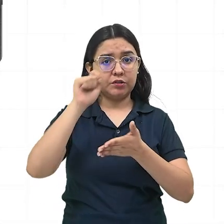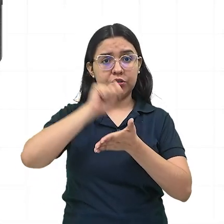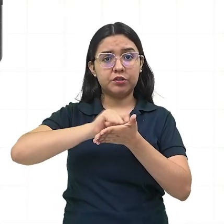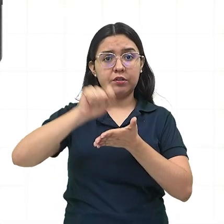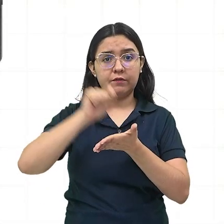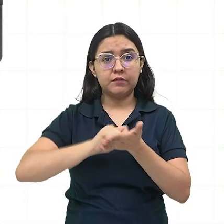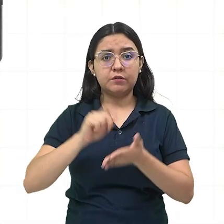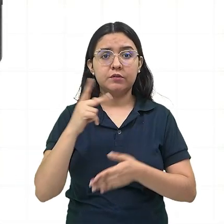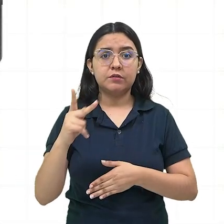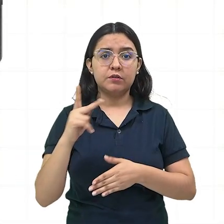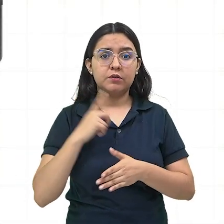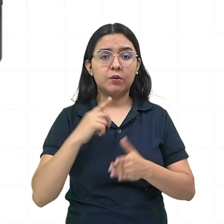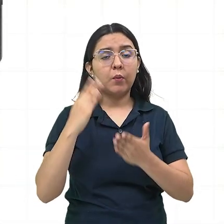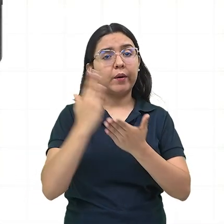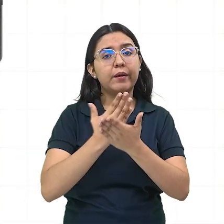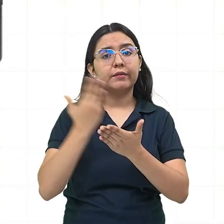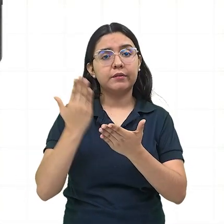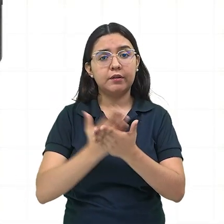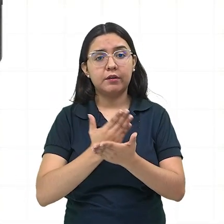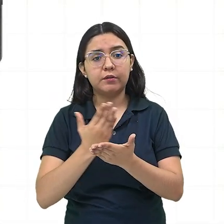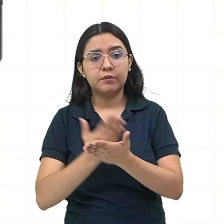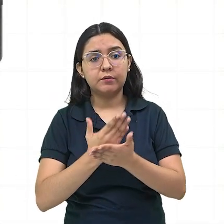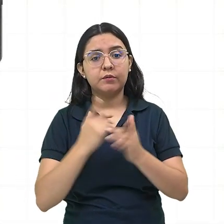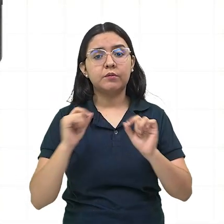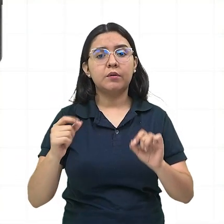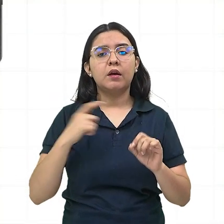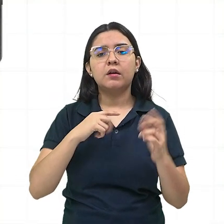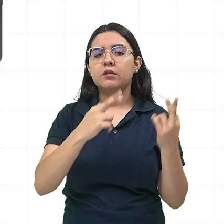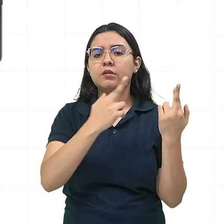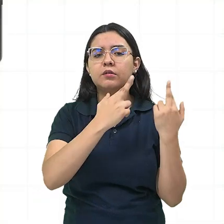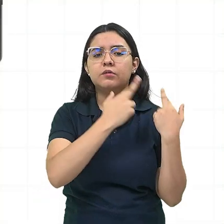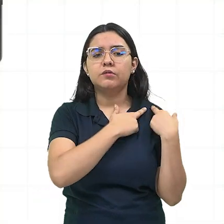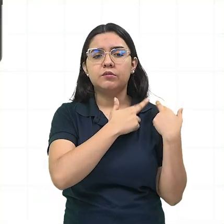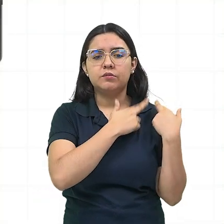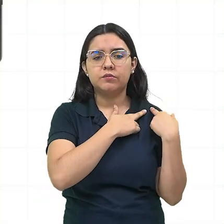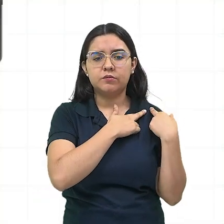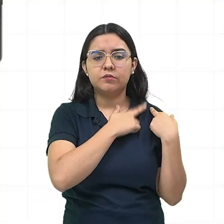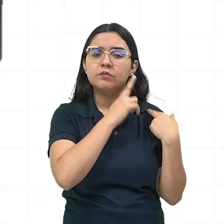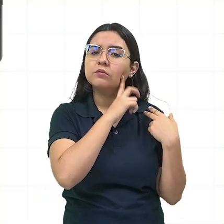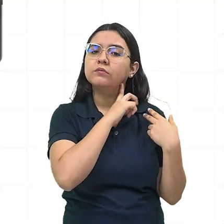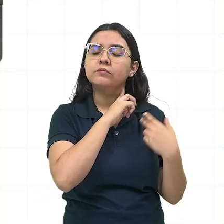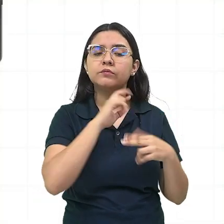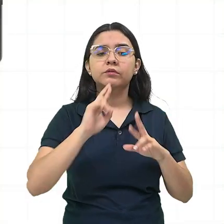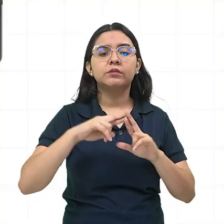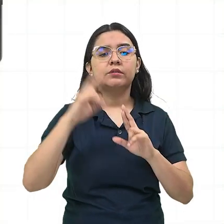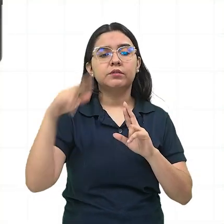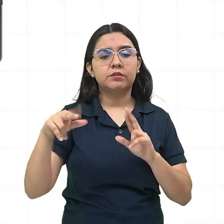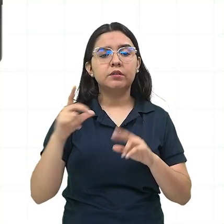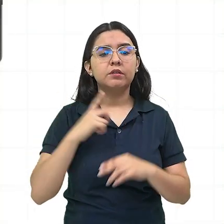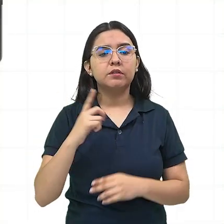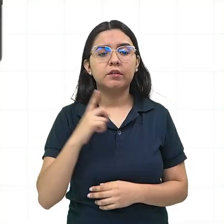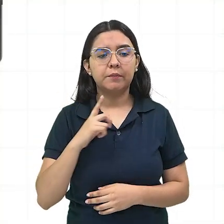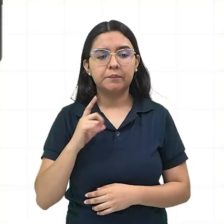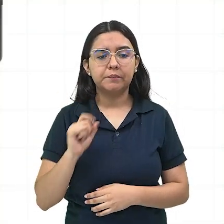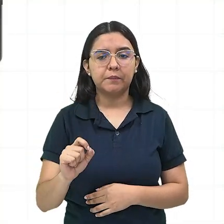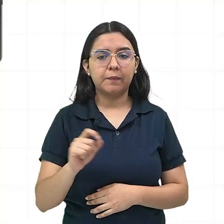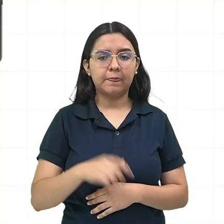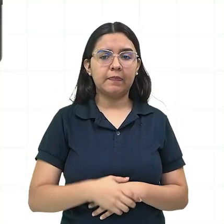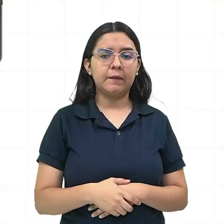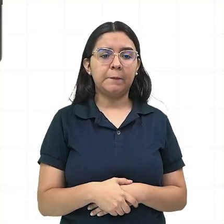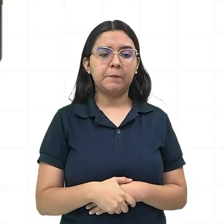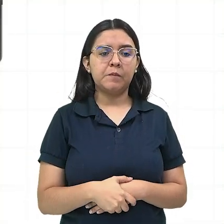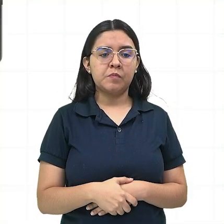caderno, por favor, toma nota disso, o papel que essas crenças exercem, elas